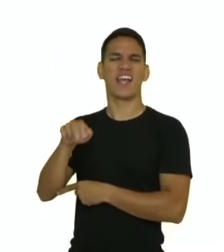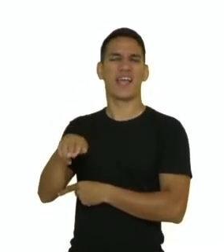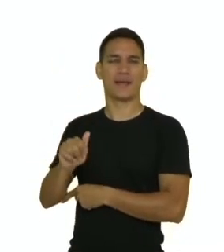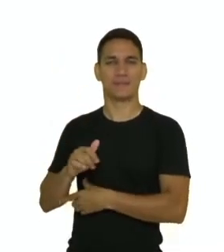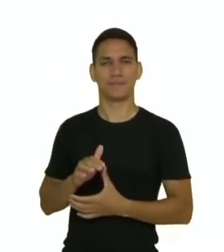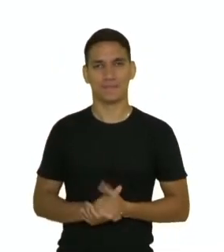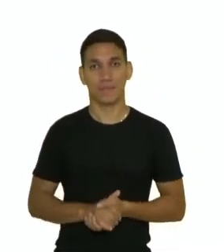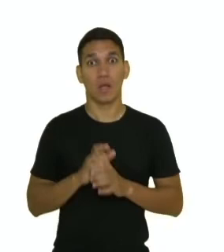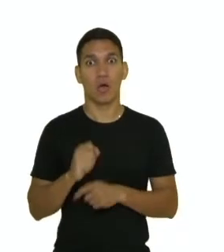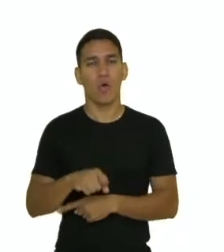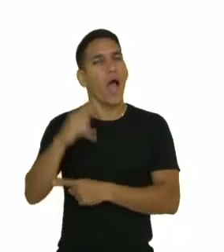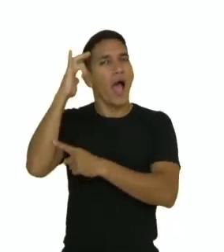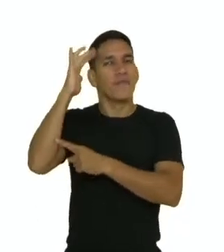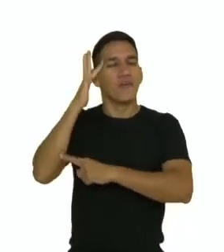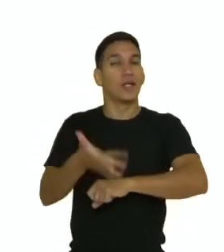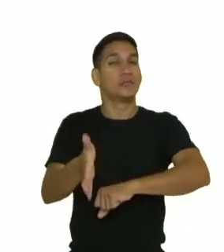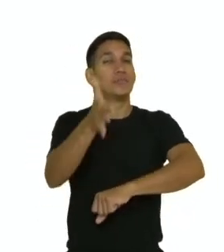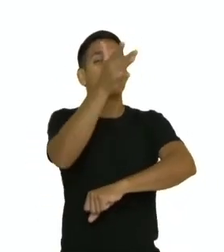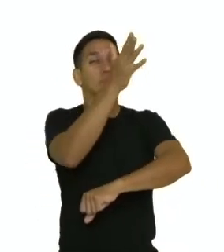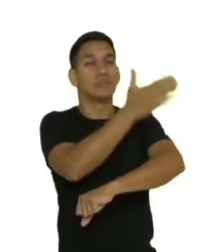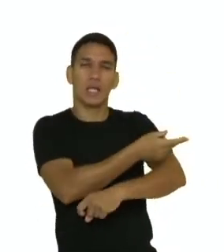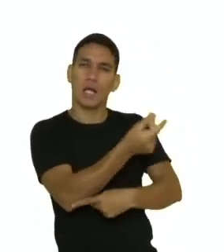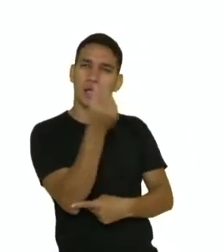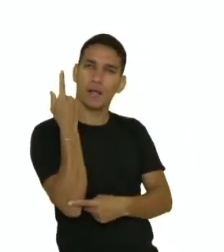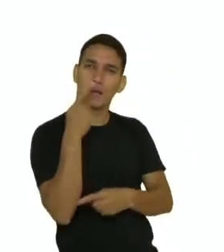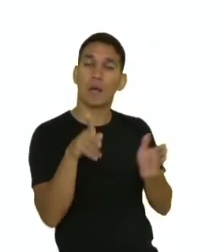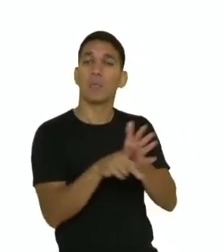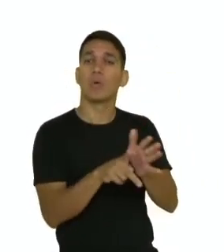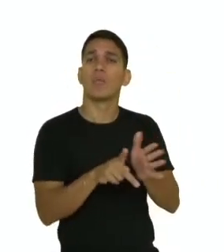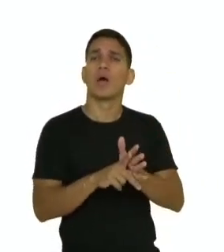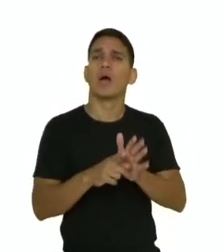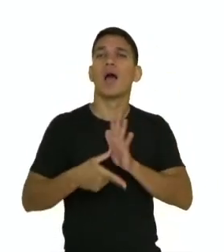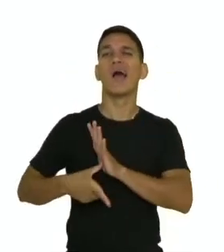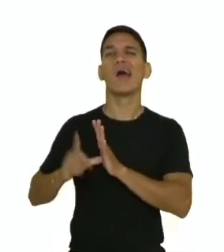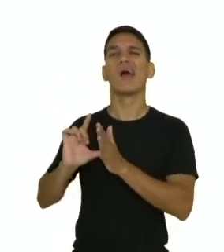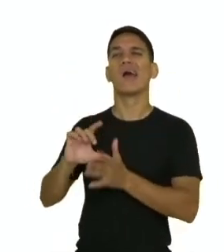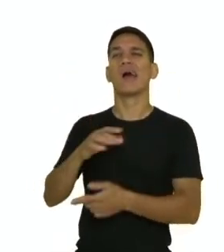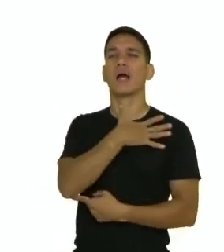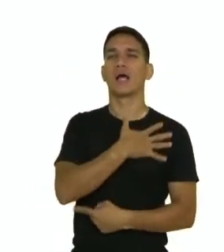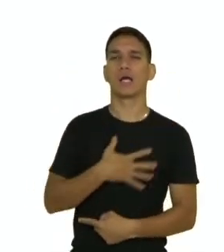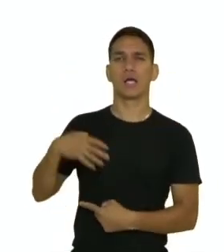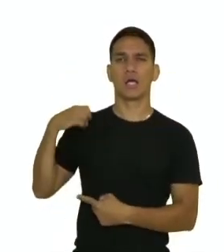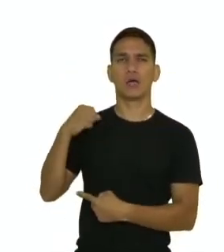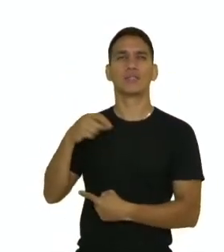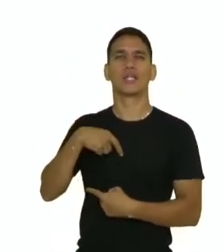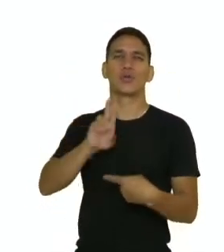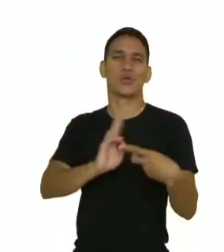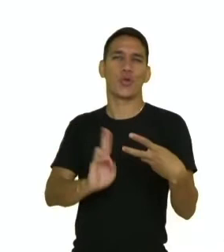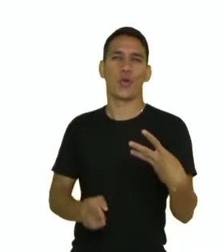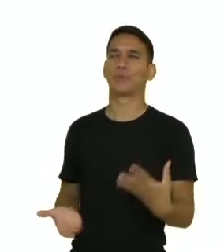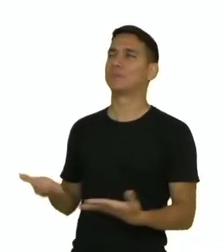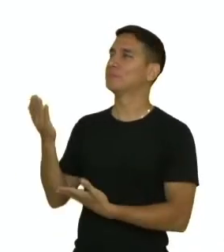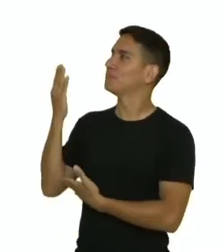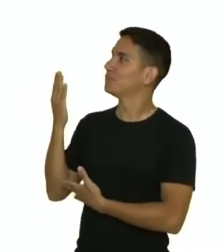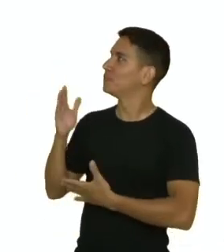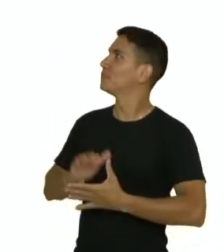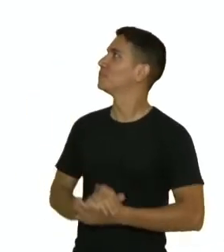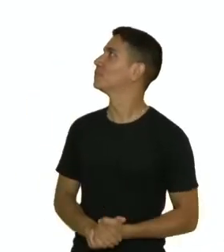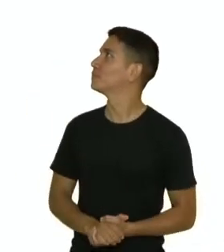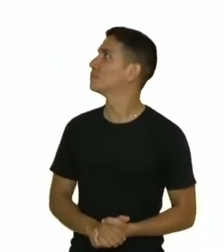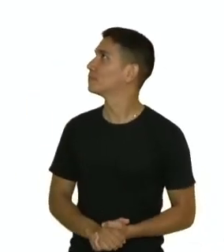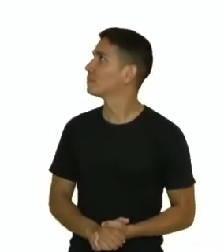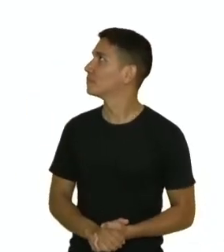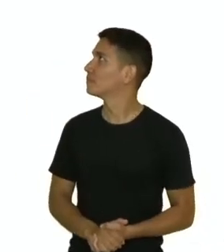A filosofia antiga é composta pela pré-socrática, né? Lembra dos pré-socráticos? Tales, Pitágoras, Heráclito,